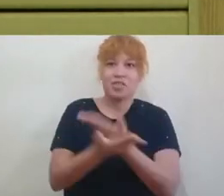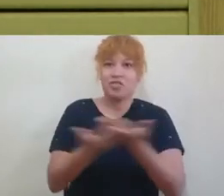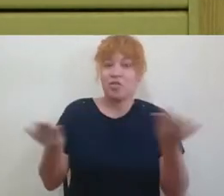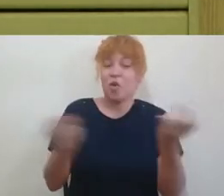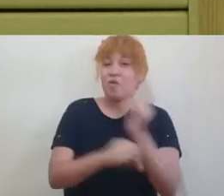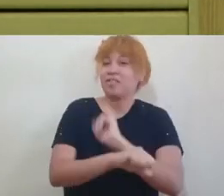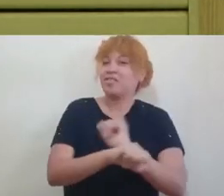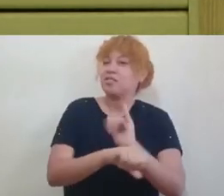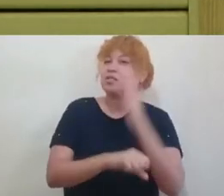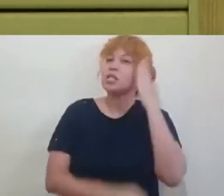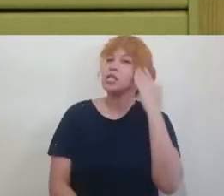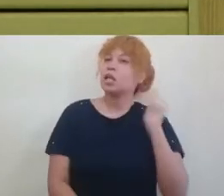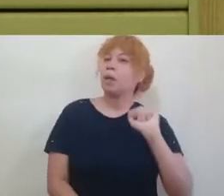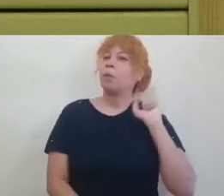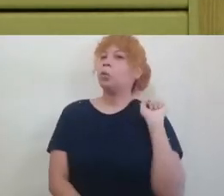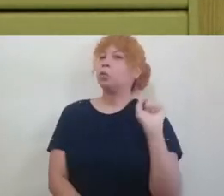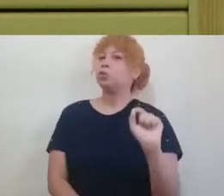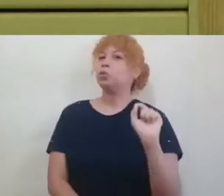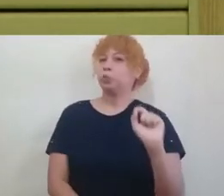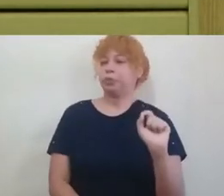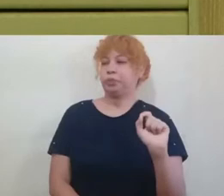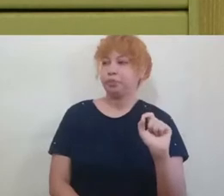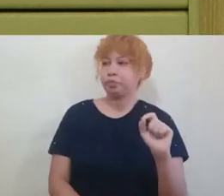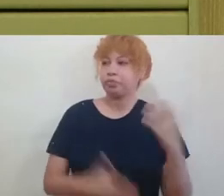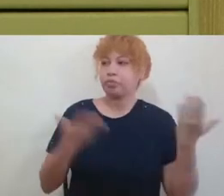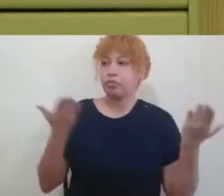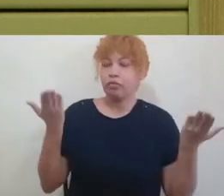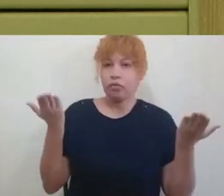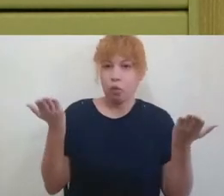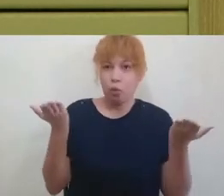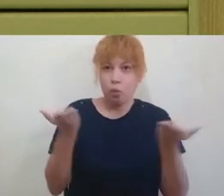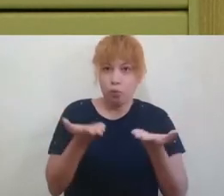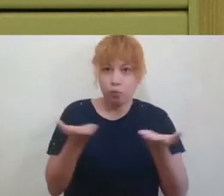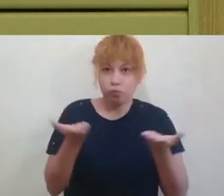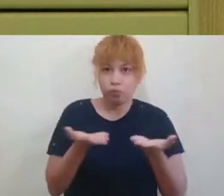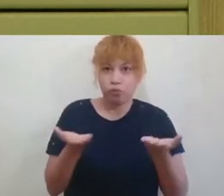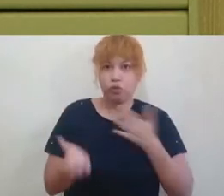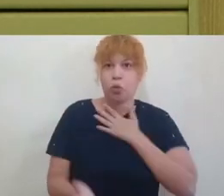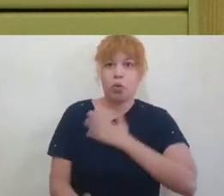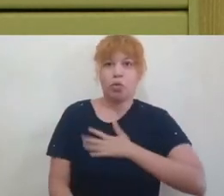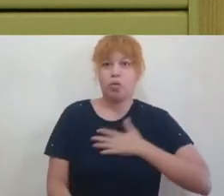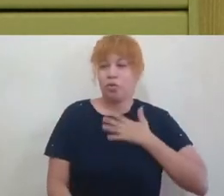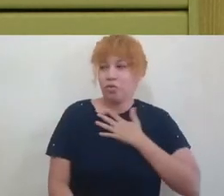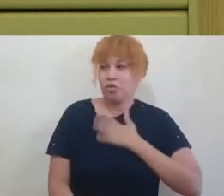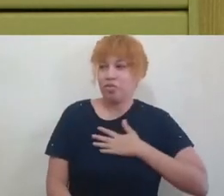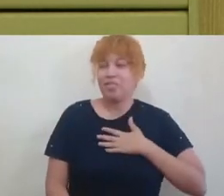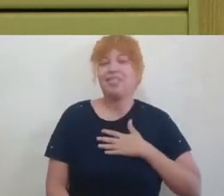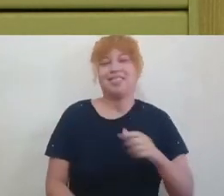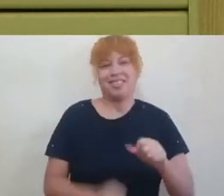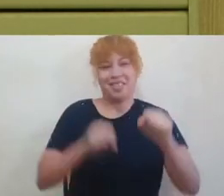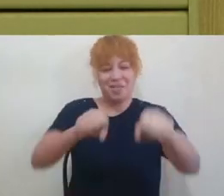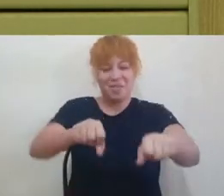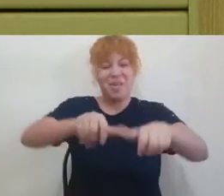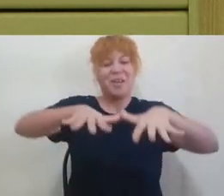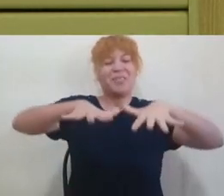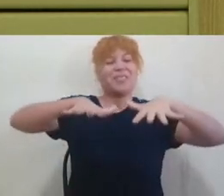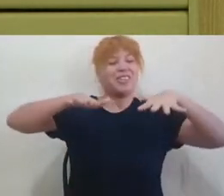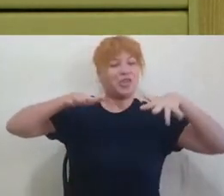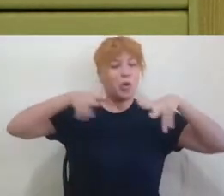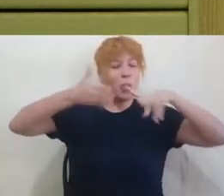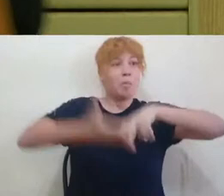que concluíram seus cursos. Seria maravilhoso nos abraçarmos,